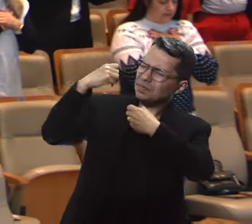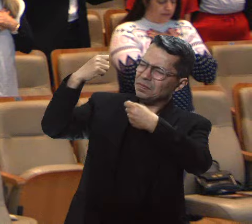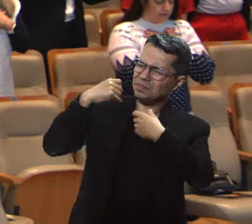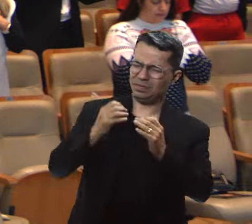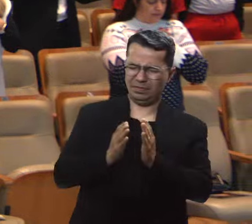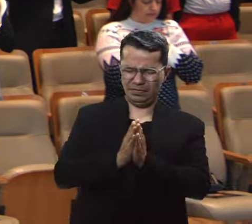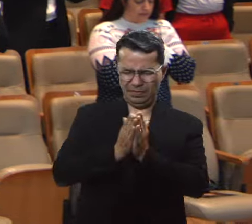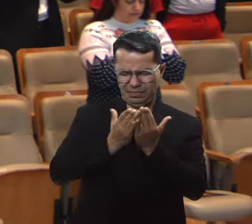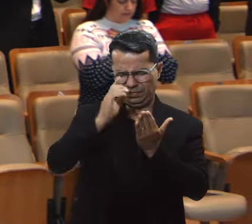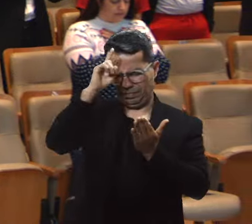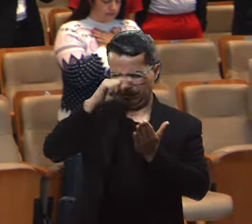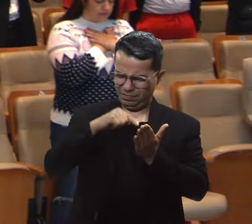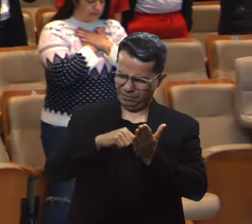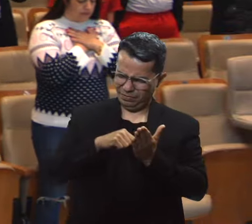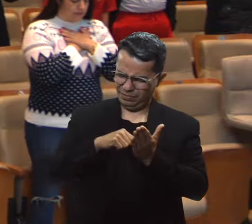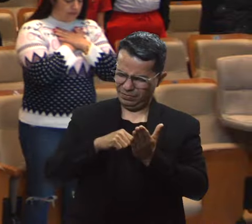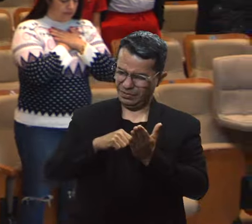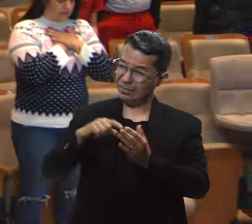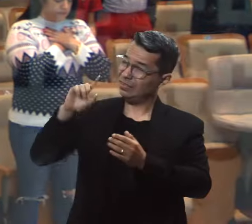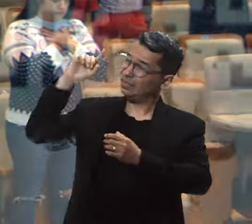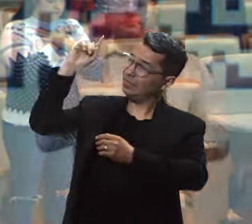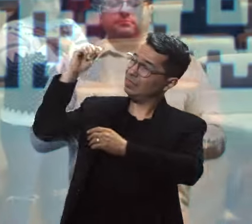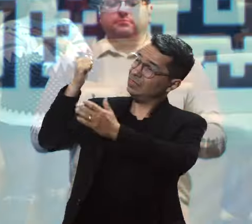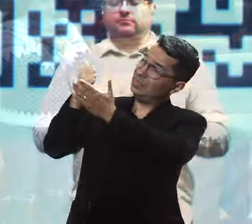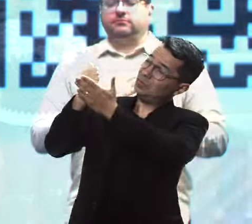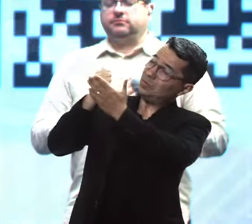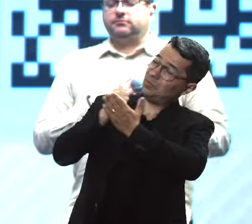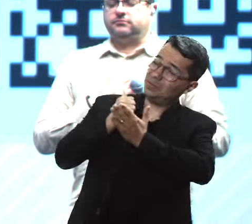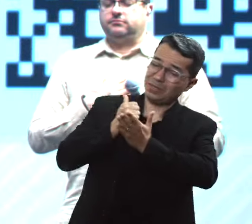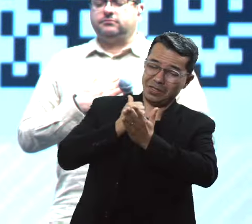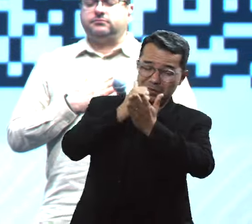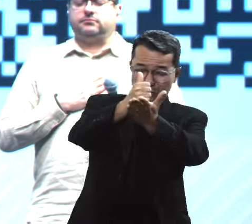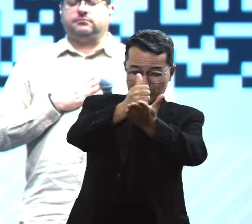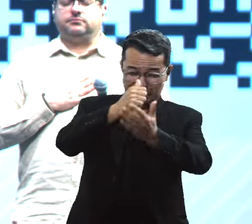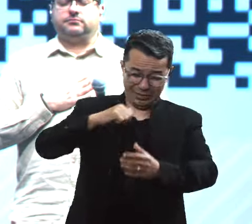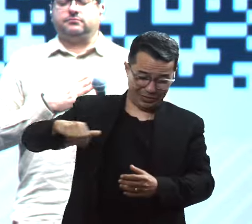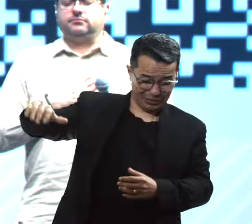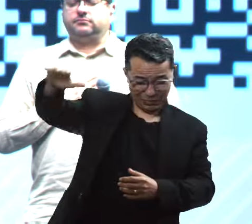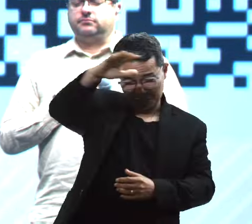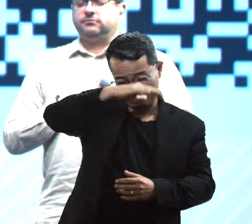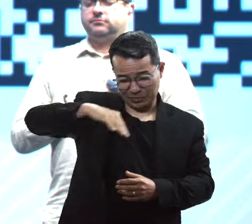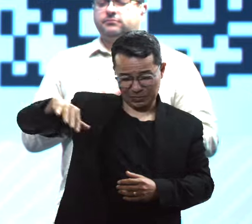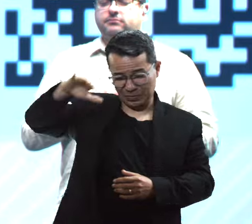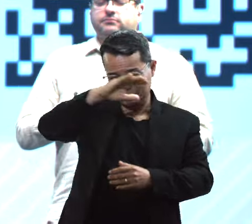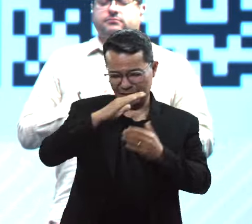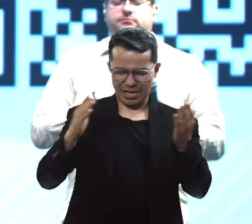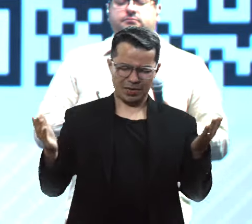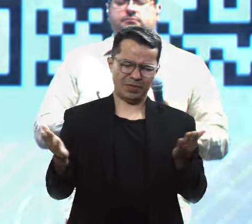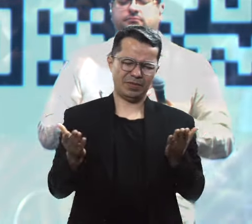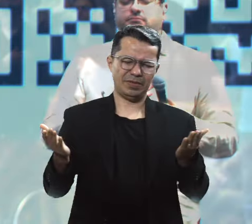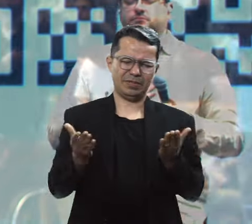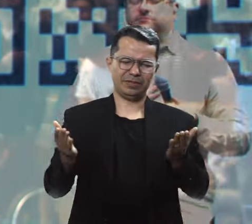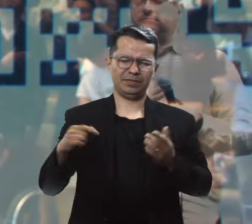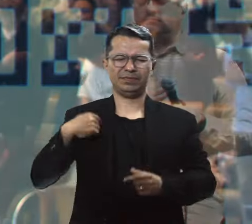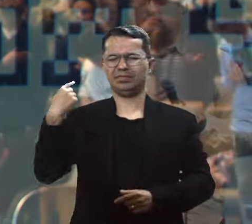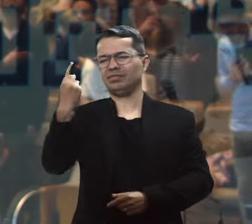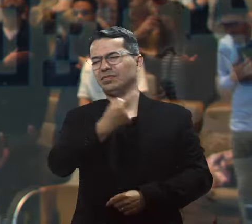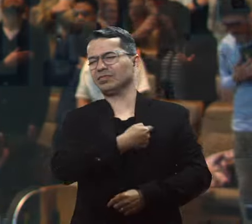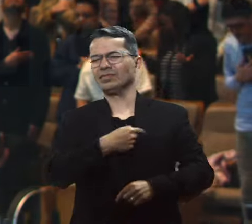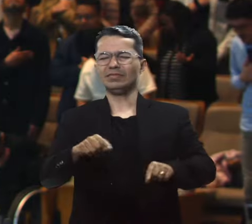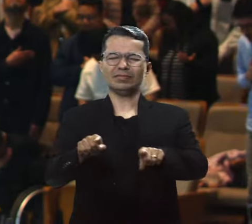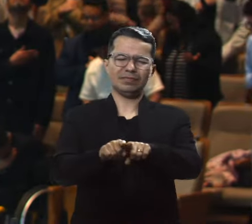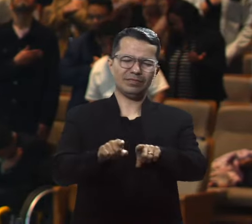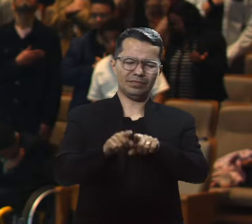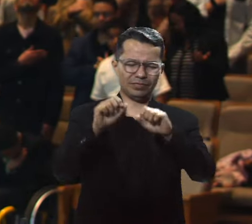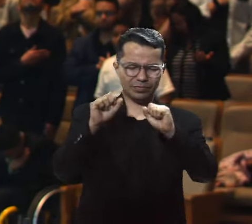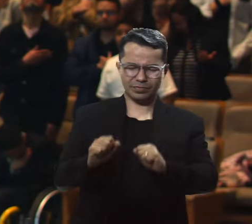eu quero pedir que um temor dos céus constranja o nosso coração, e que a gente possa te